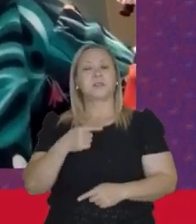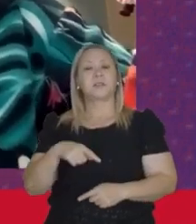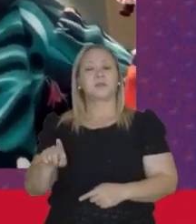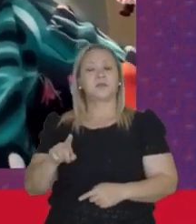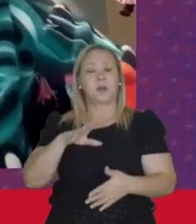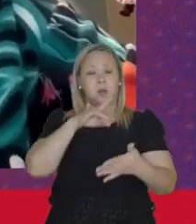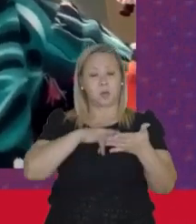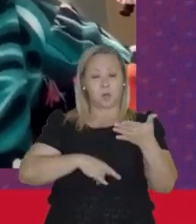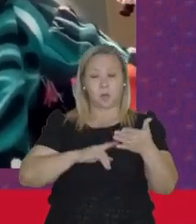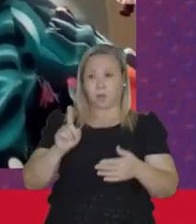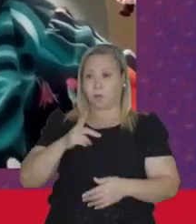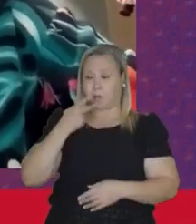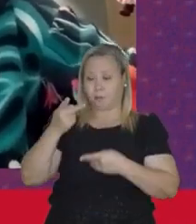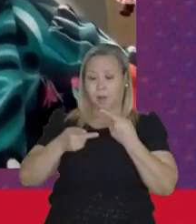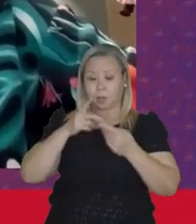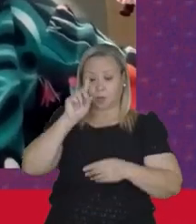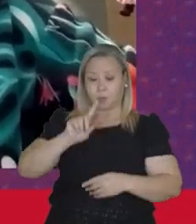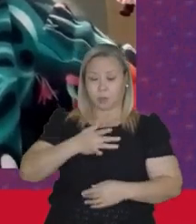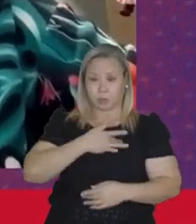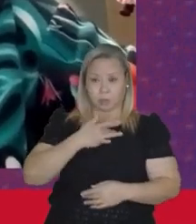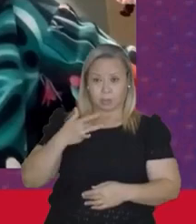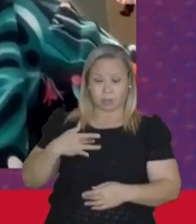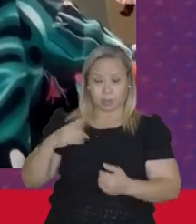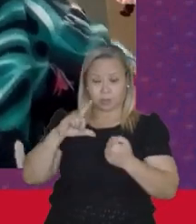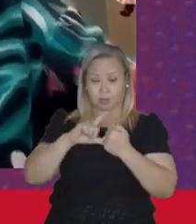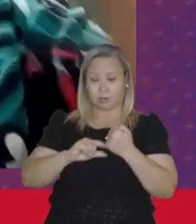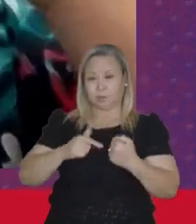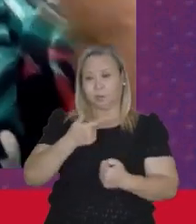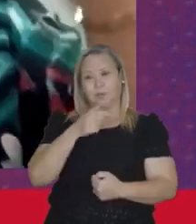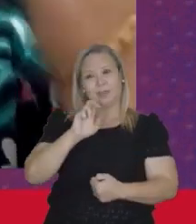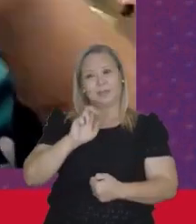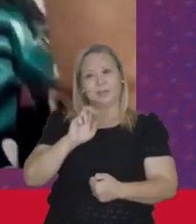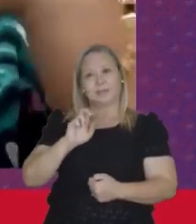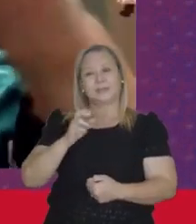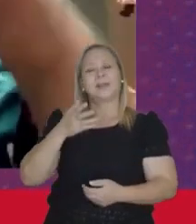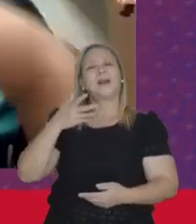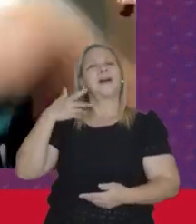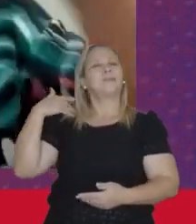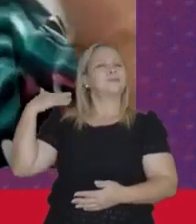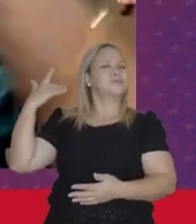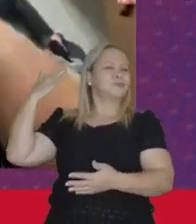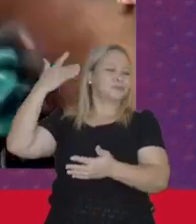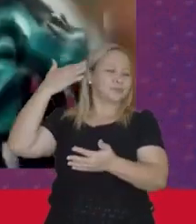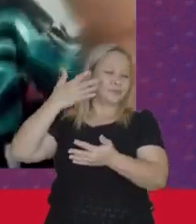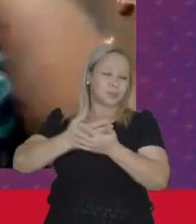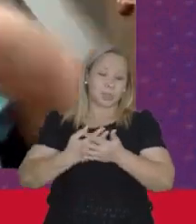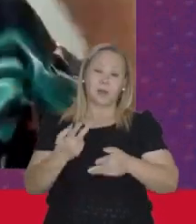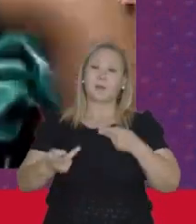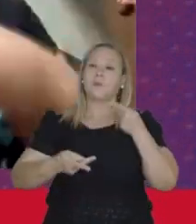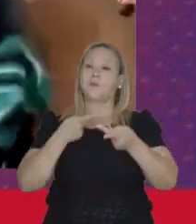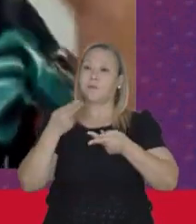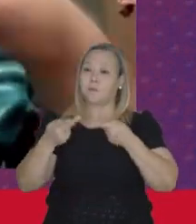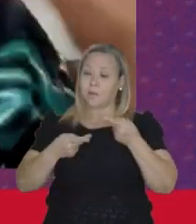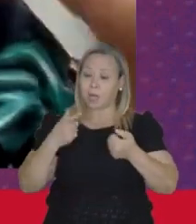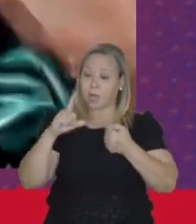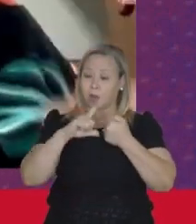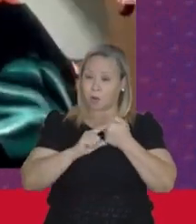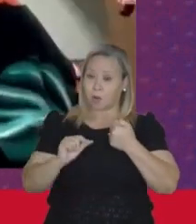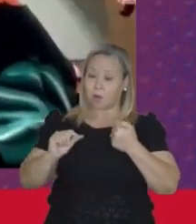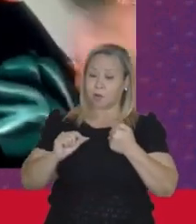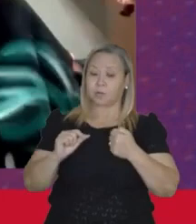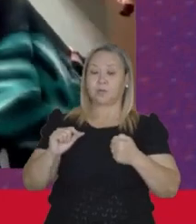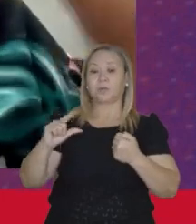convenção não vai falar só de direito à saúde no artigo 25. Ela vem falando, inclusive no